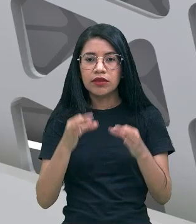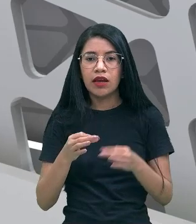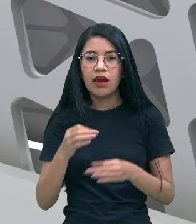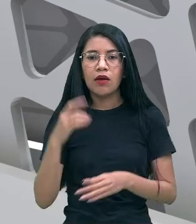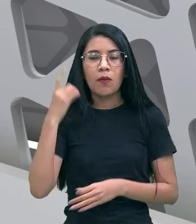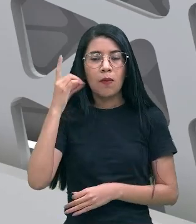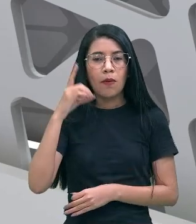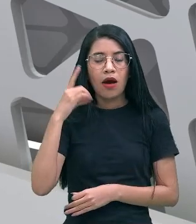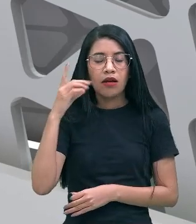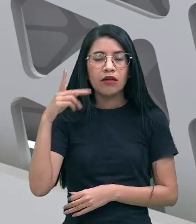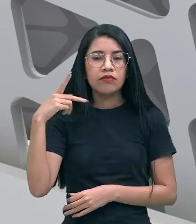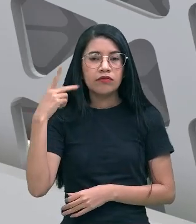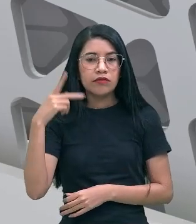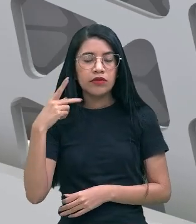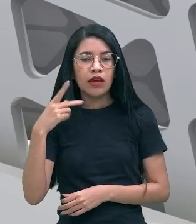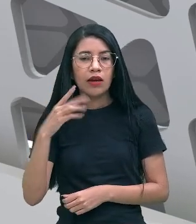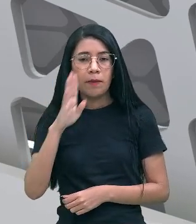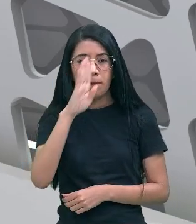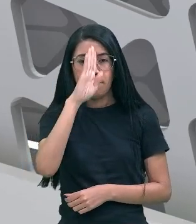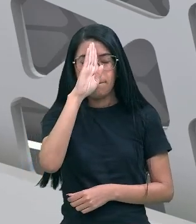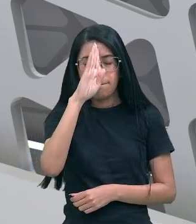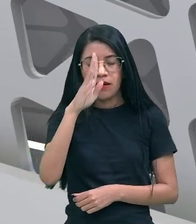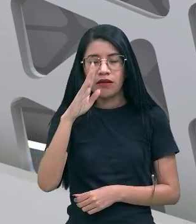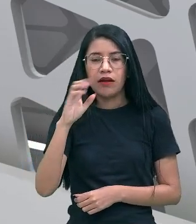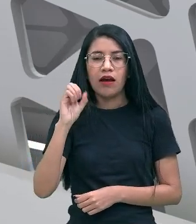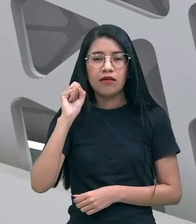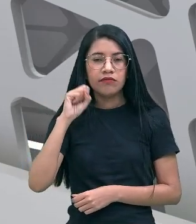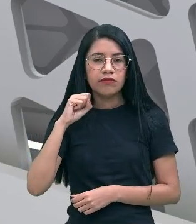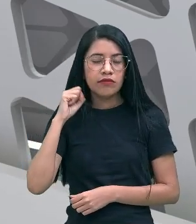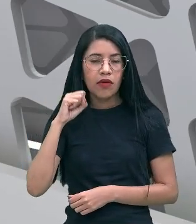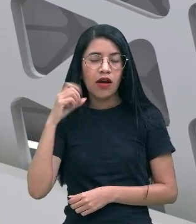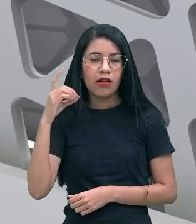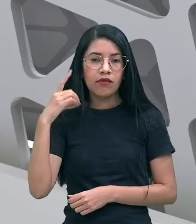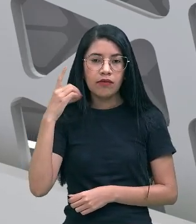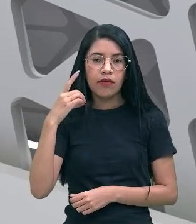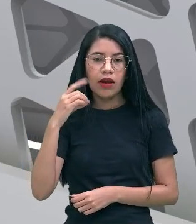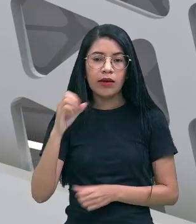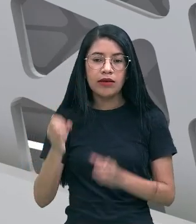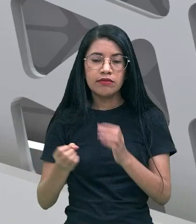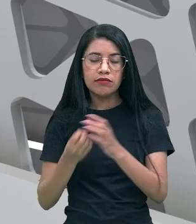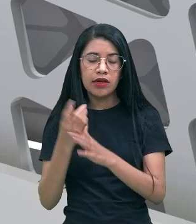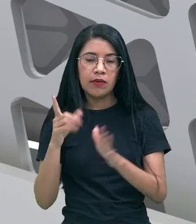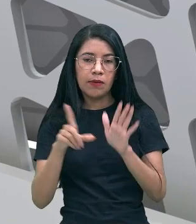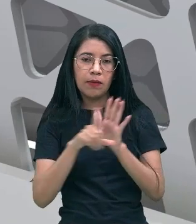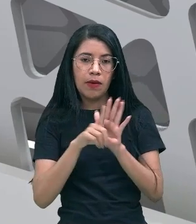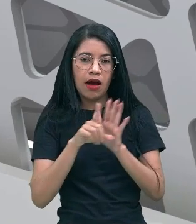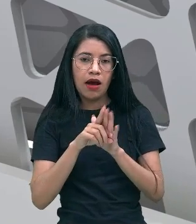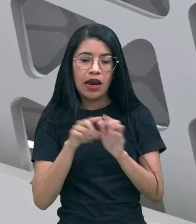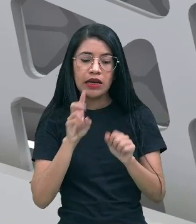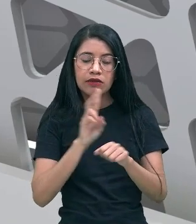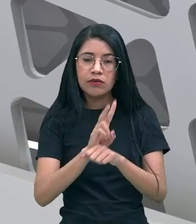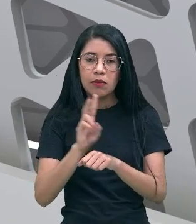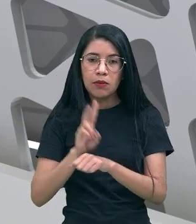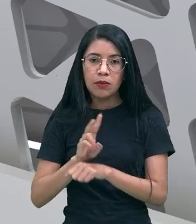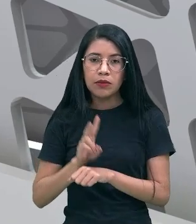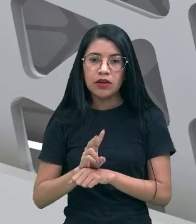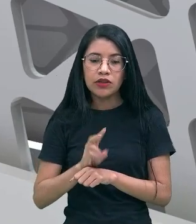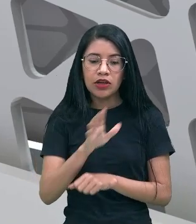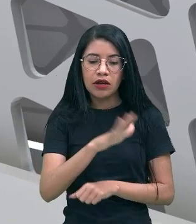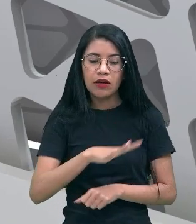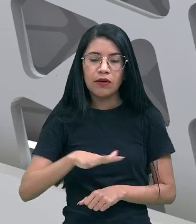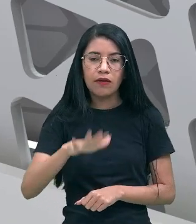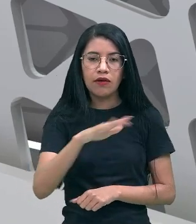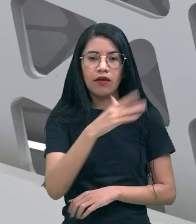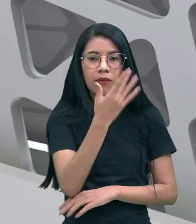senadores, principalmente deputados e senadores, porque são eles que fazem leis, né? Que vão defender aí o meio